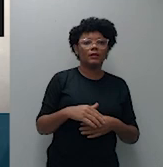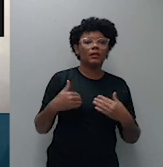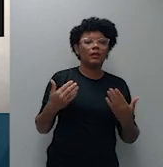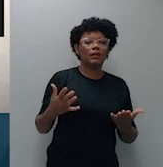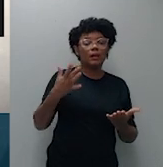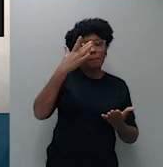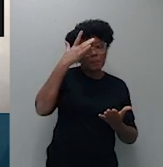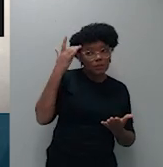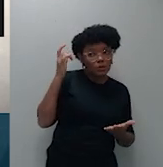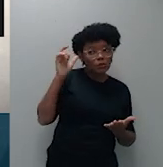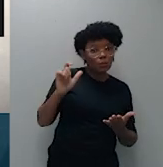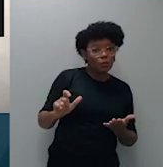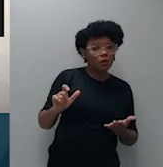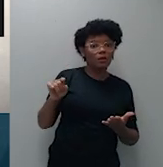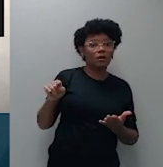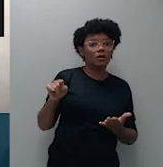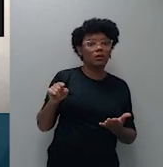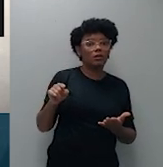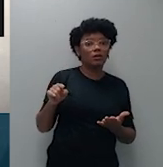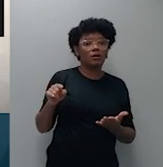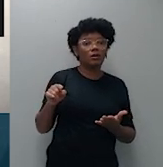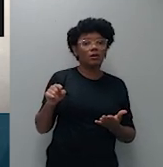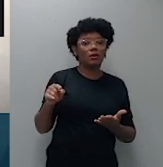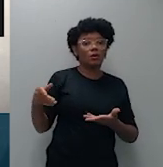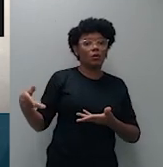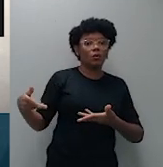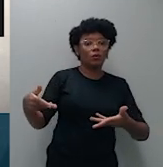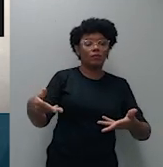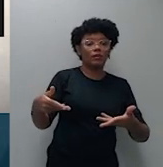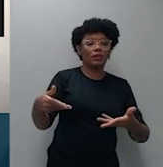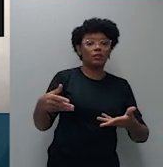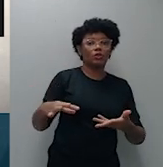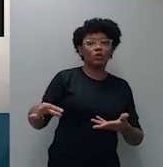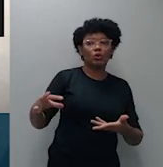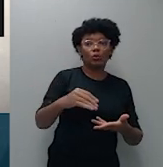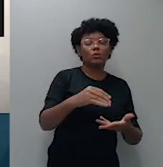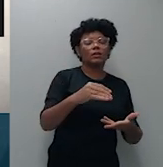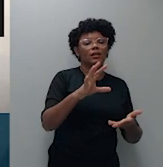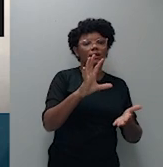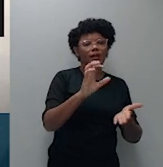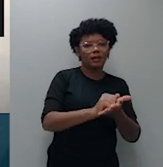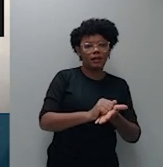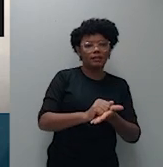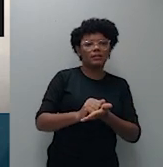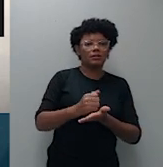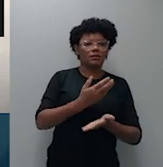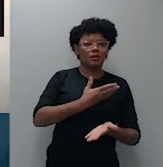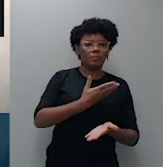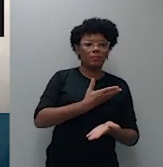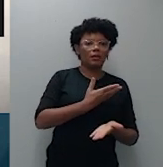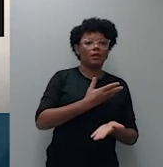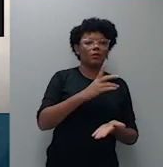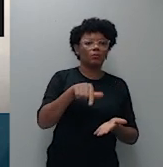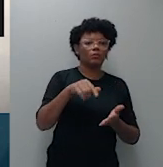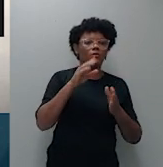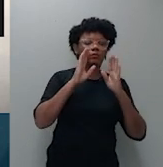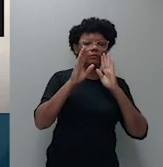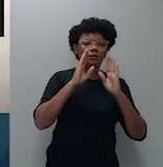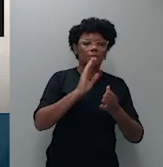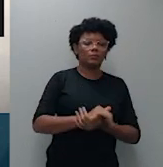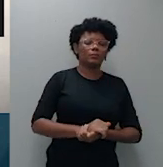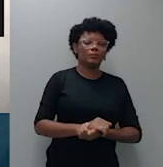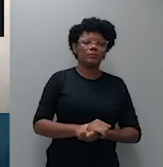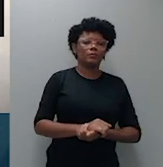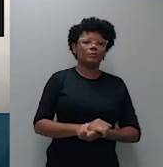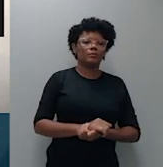e que esta suposta pessoa havia enviado convite para todos aqueles que estavam cadastrados com seus amigos na referida rede